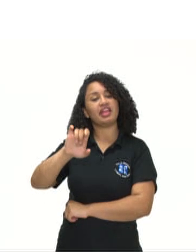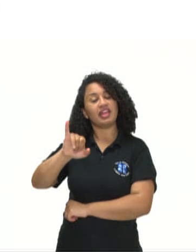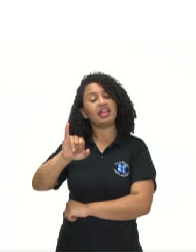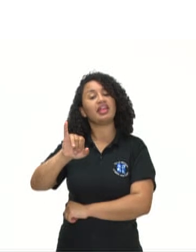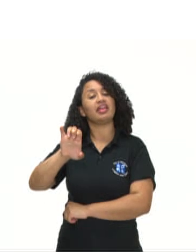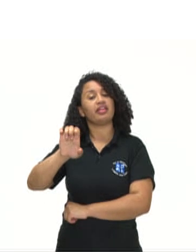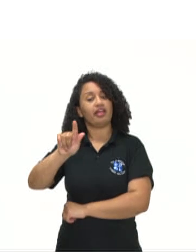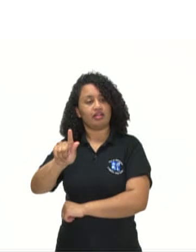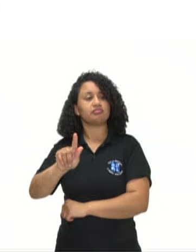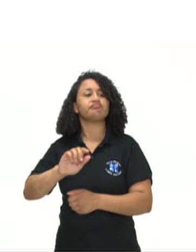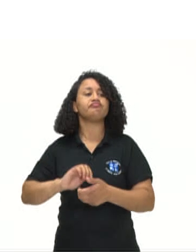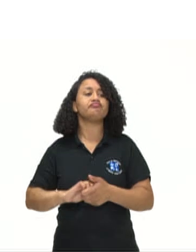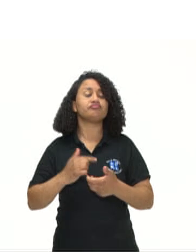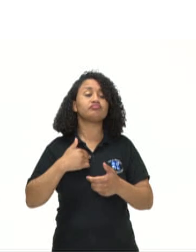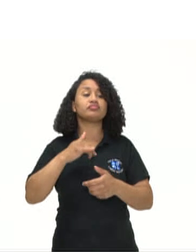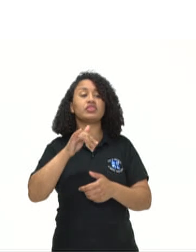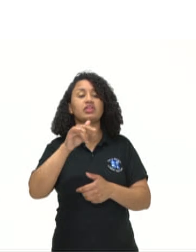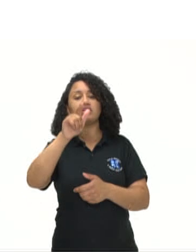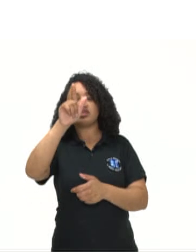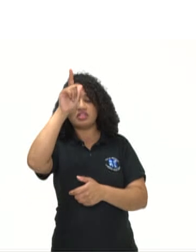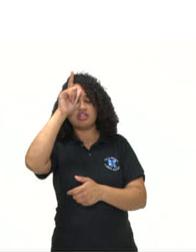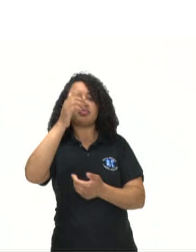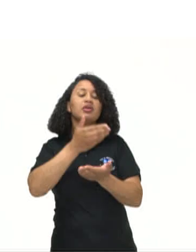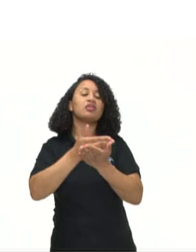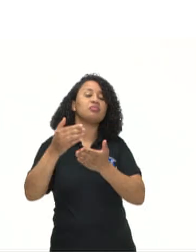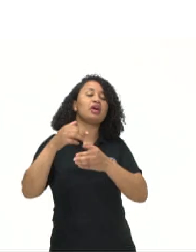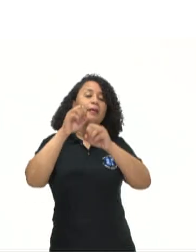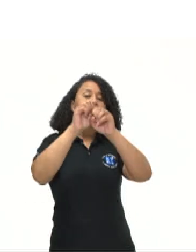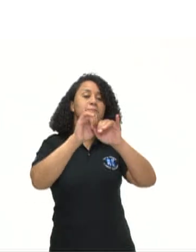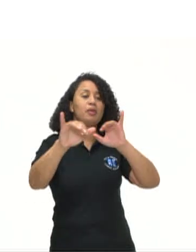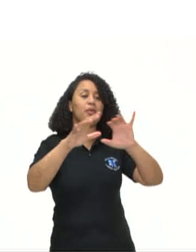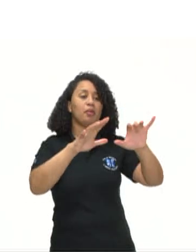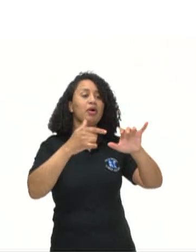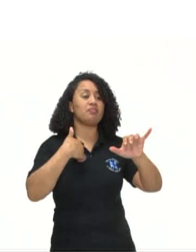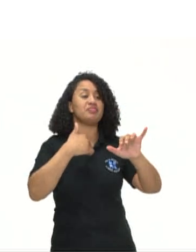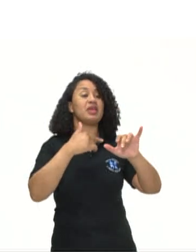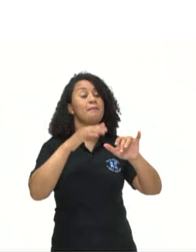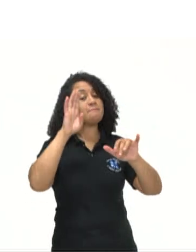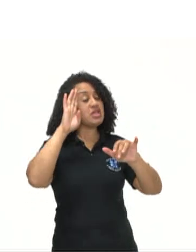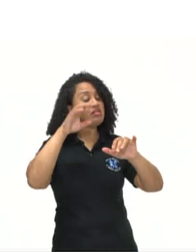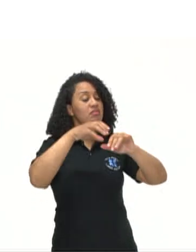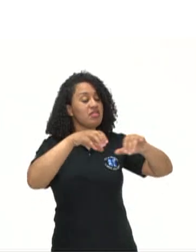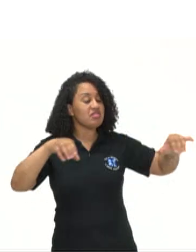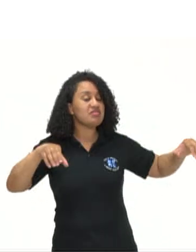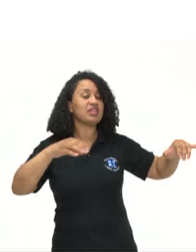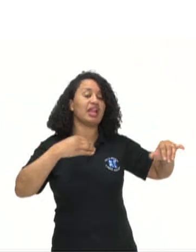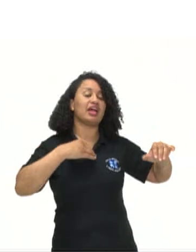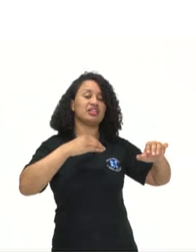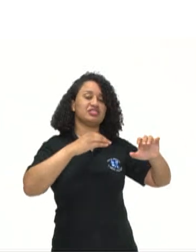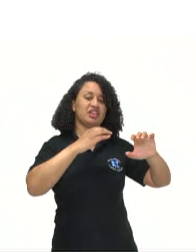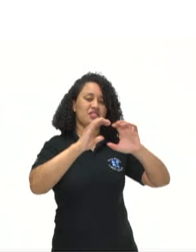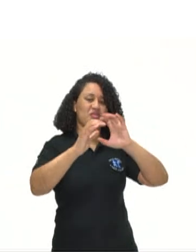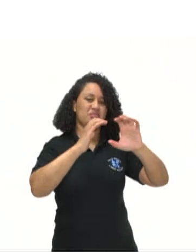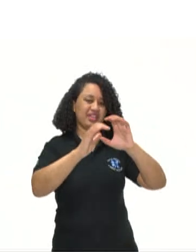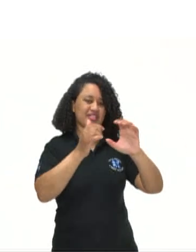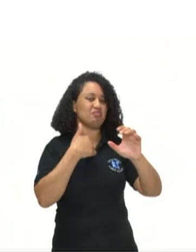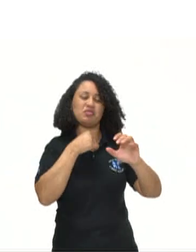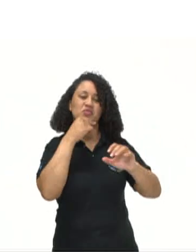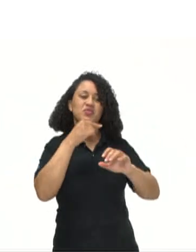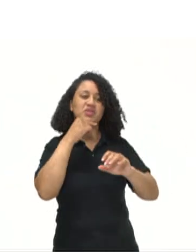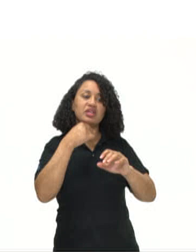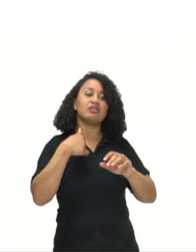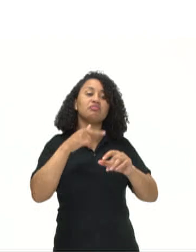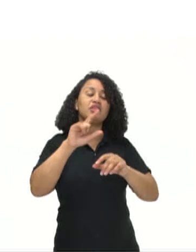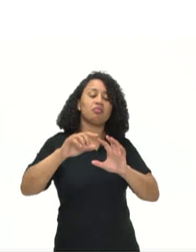começavam o bombardeio, principalmente comunicações e estradas. A seguir, os tanques avançavam,